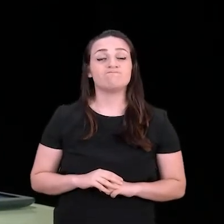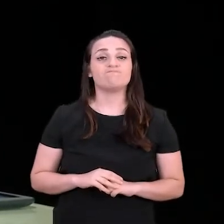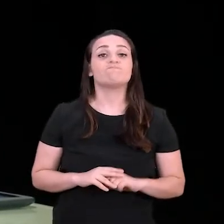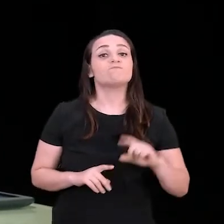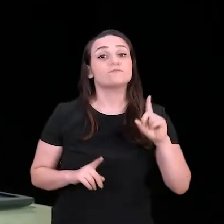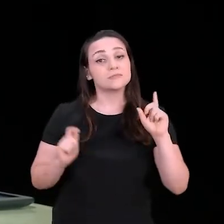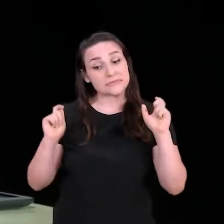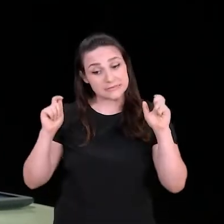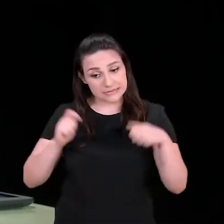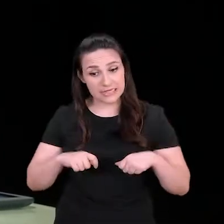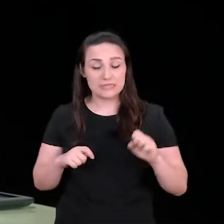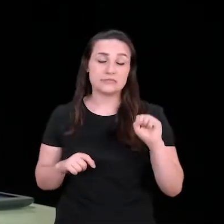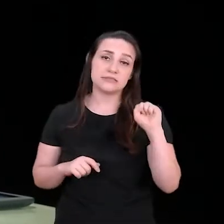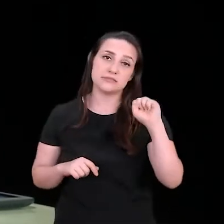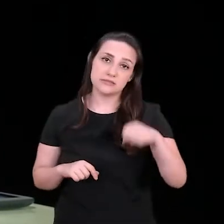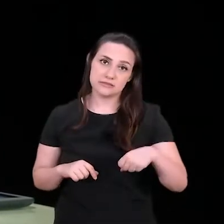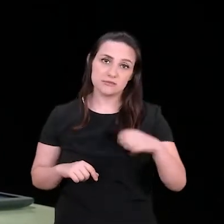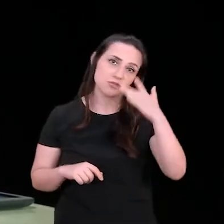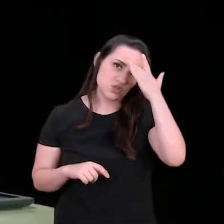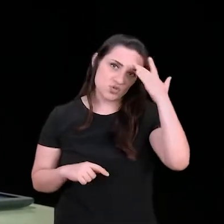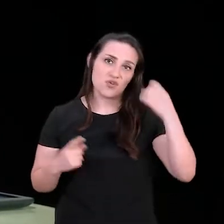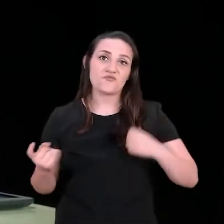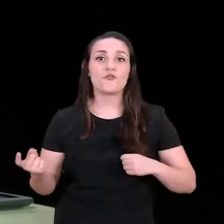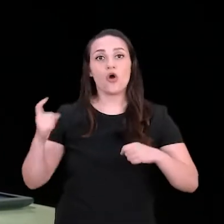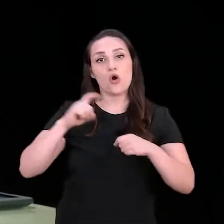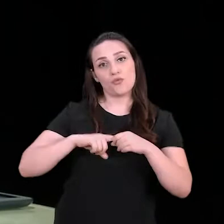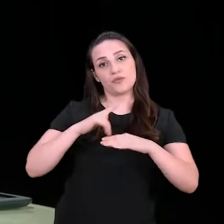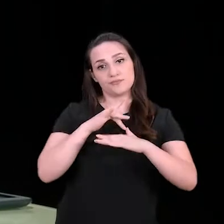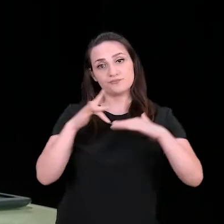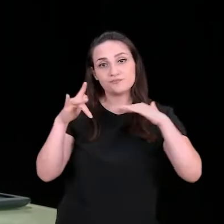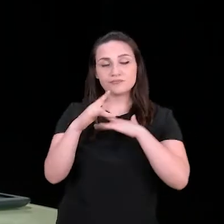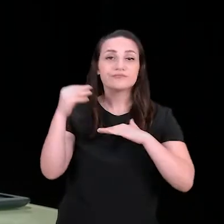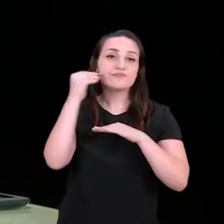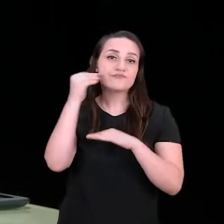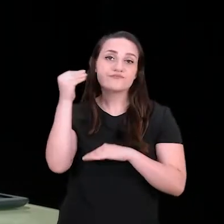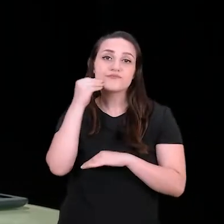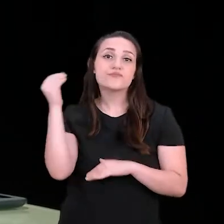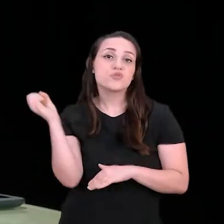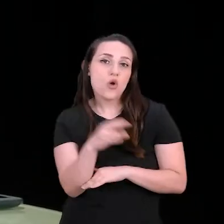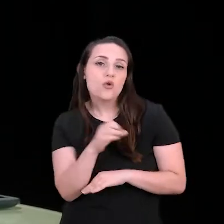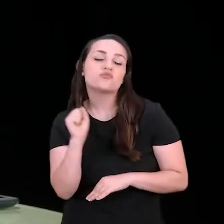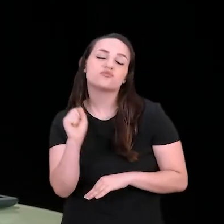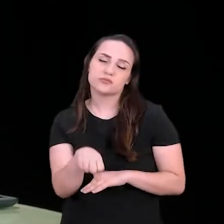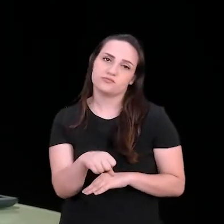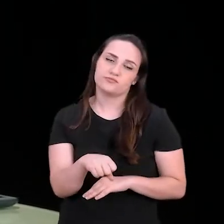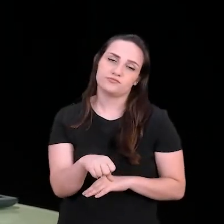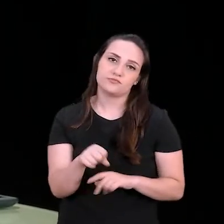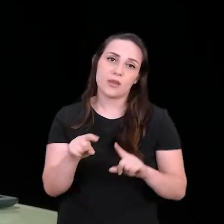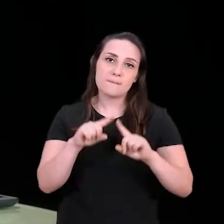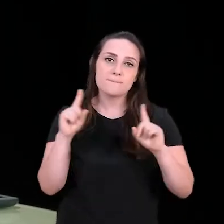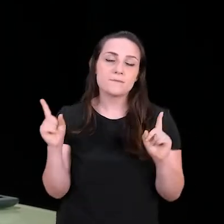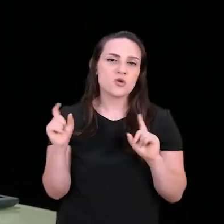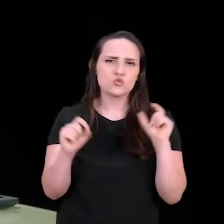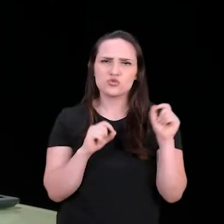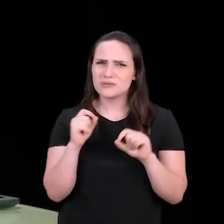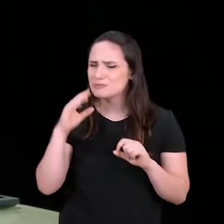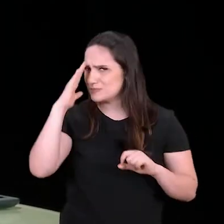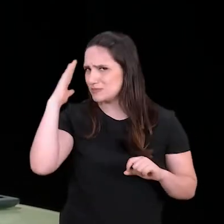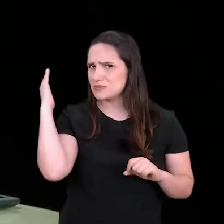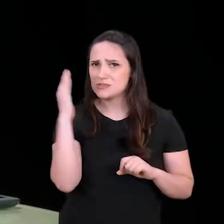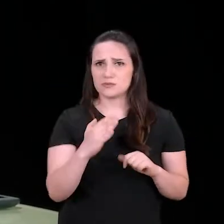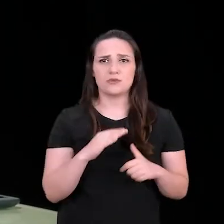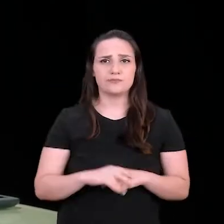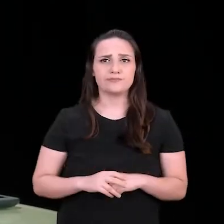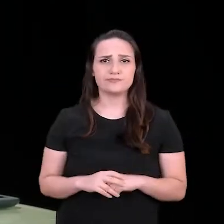é possível, né, que eles voltem a fazer essas experiências, e aí, assim, eu acho que mais do que isso,